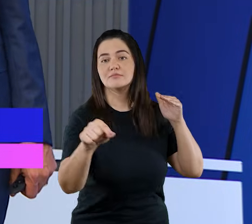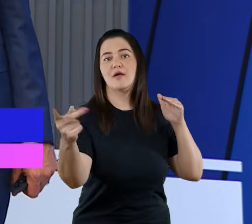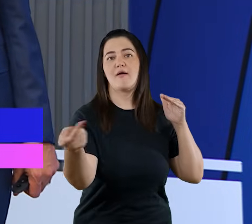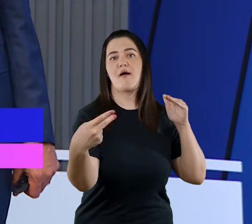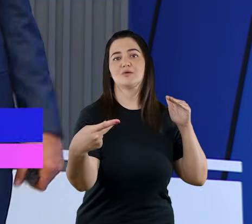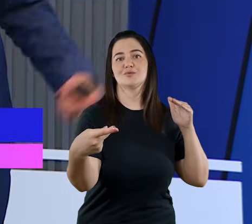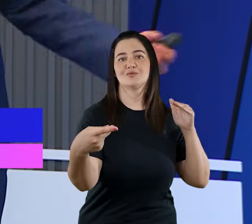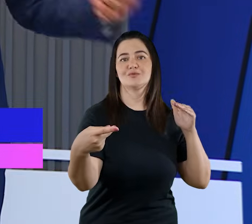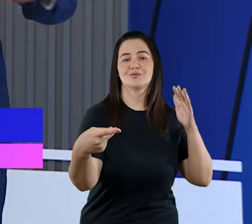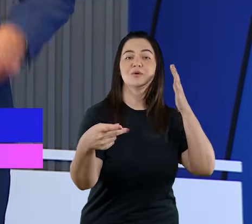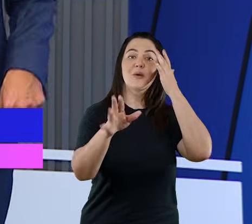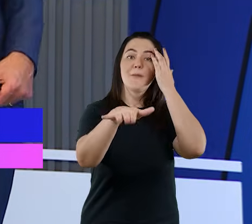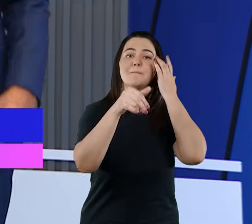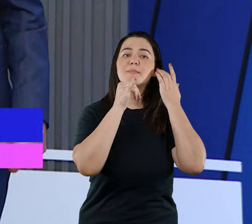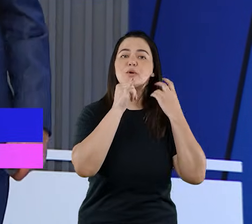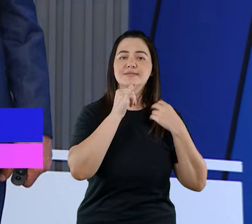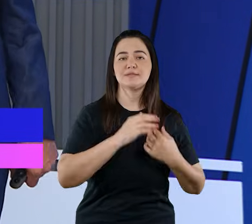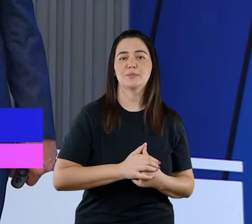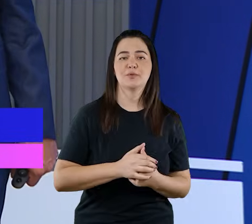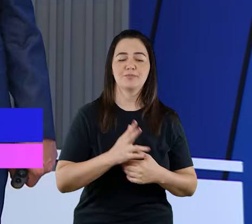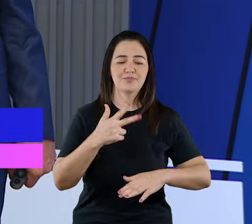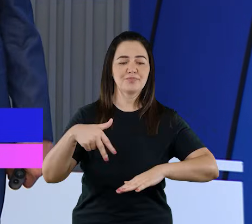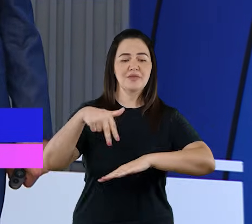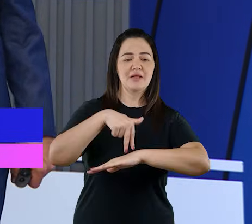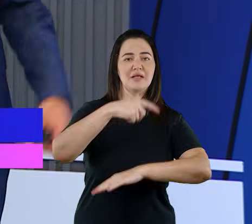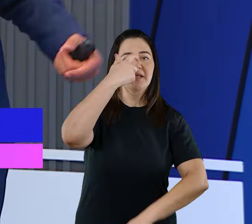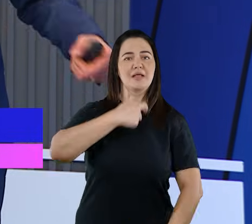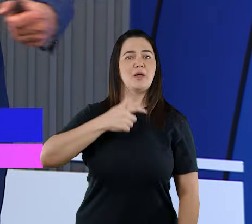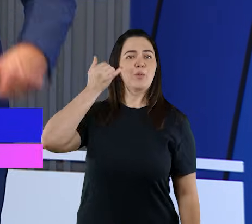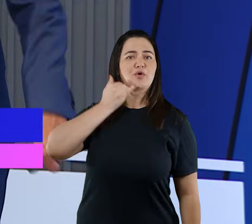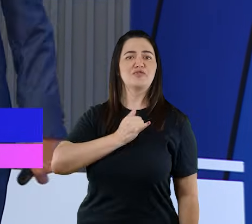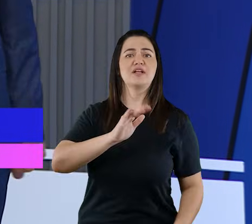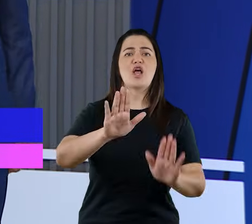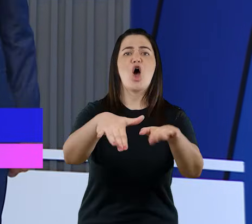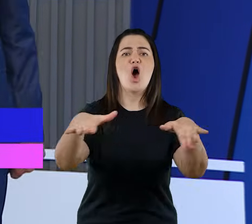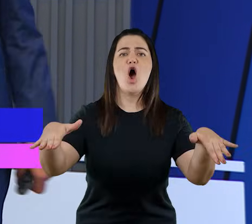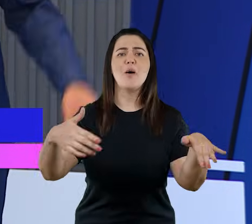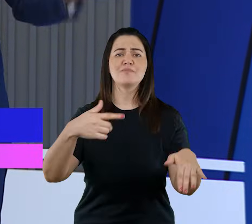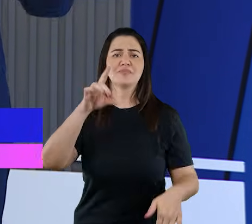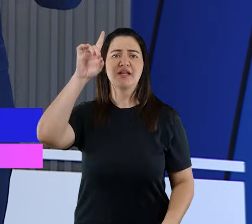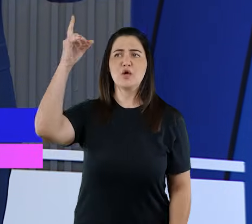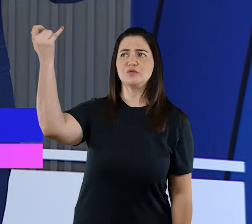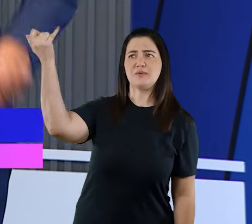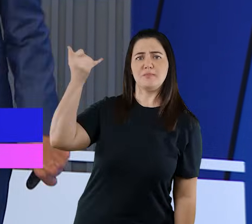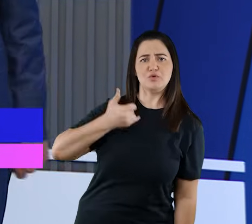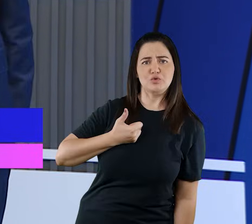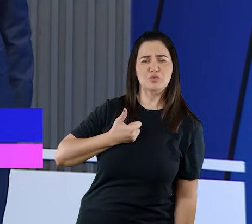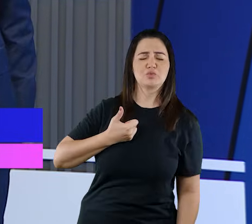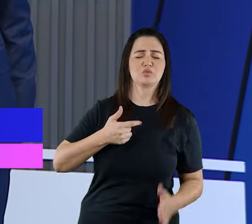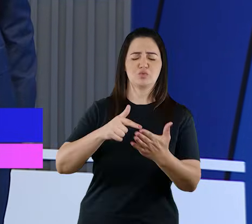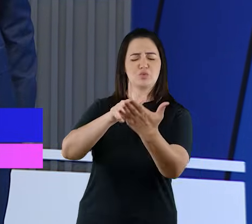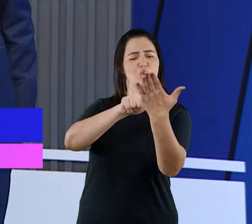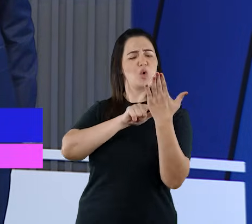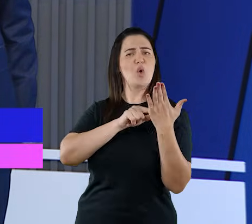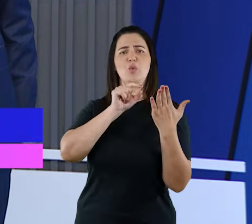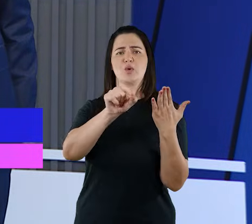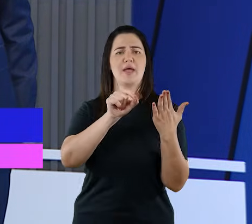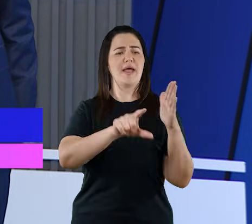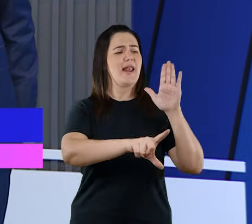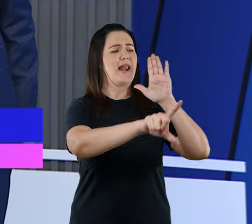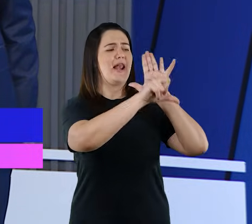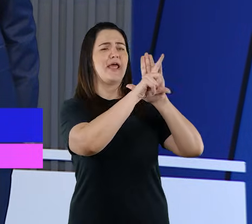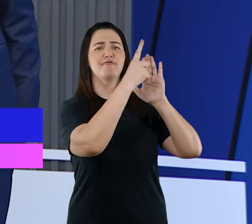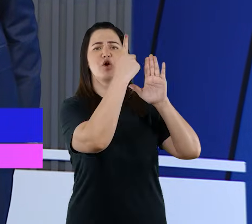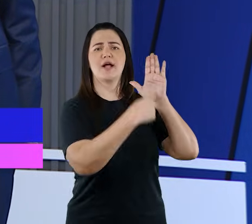os mandamentos que foram estabelecidos por Moisés, dados por Deus, escrito pela própria mão do Senhor.